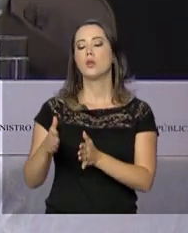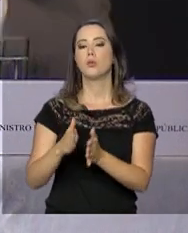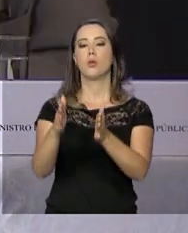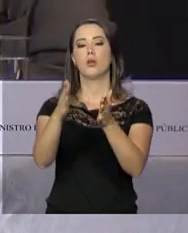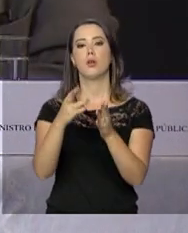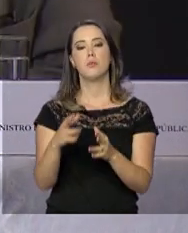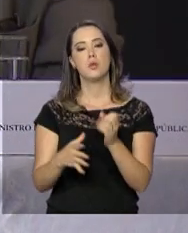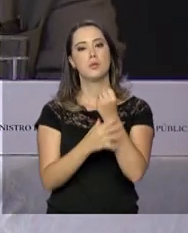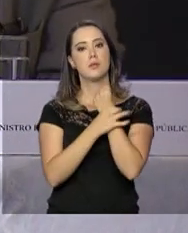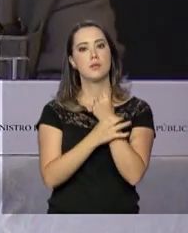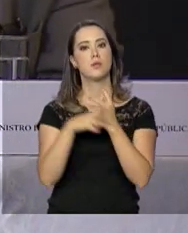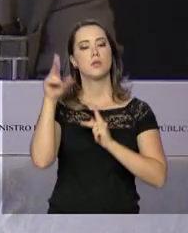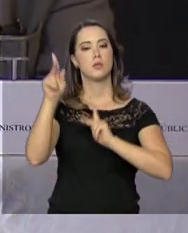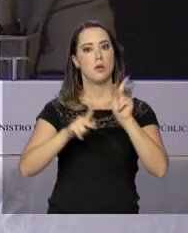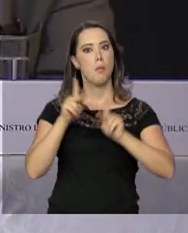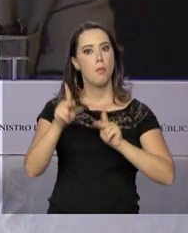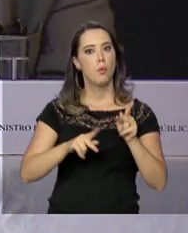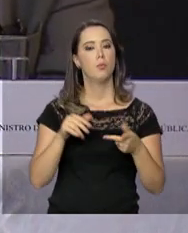a segurança pública no Brasil.